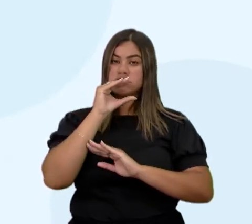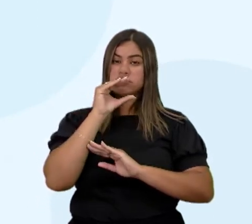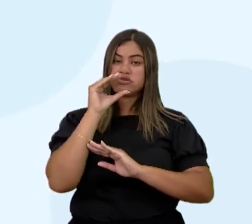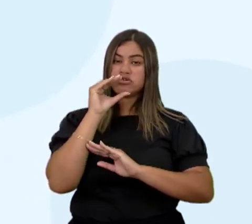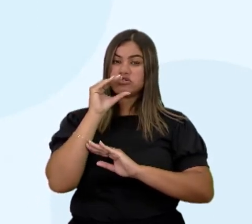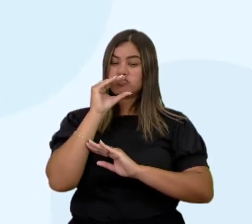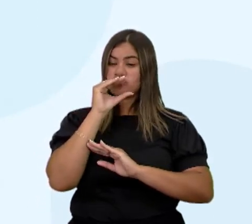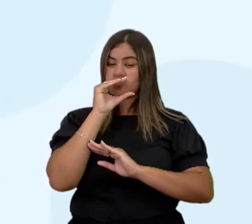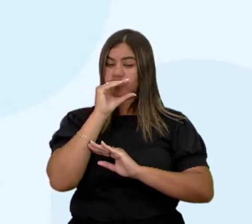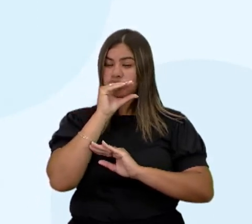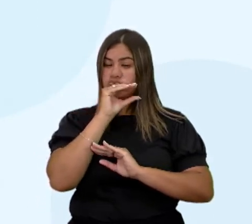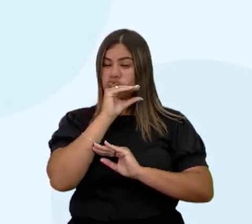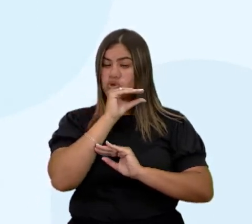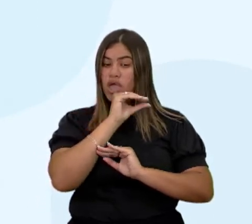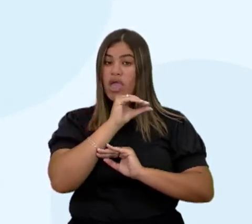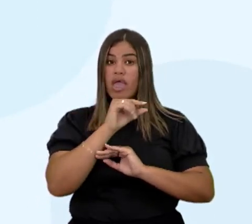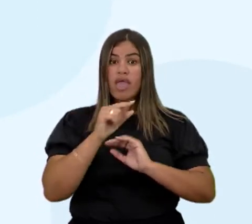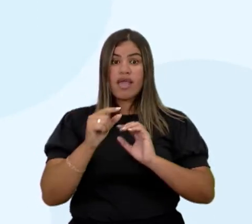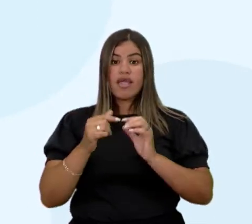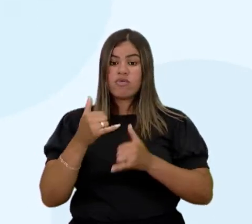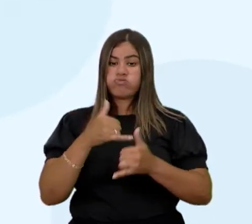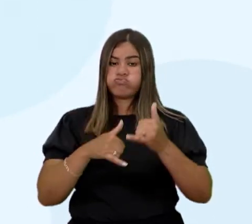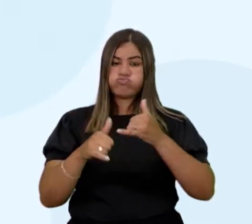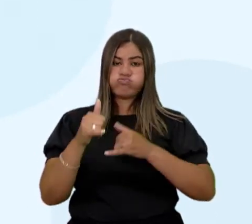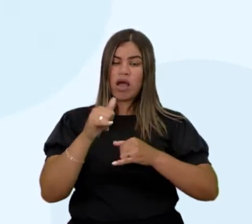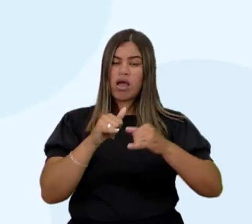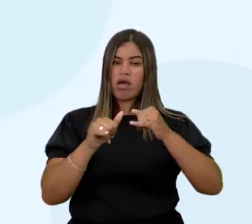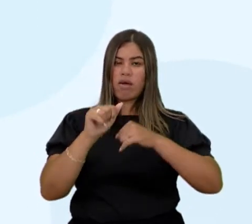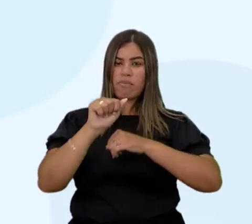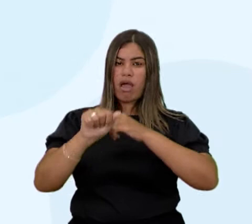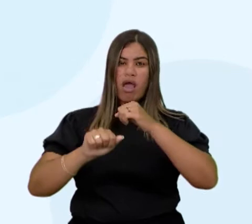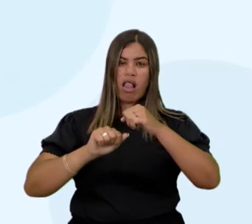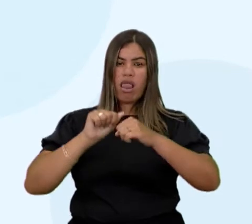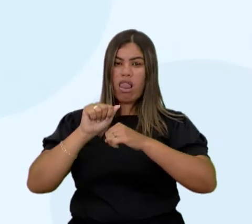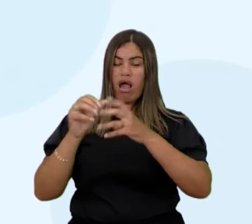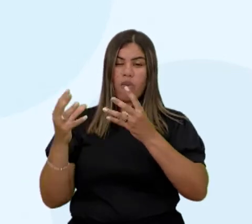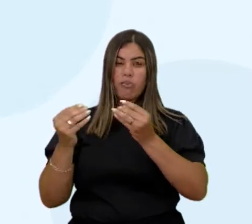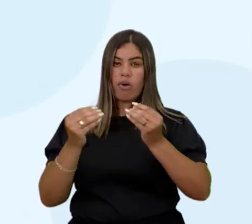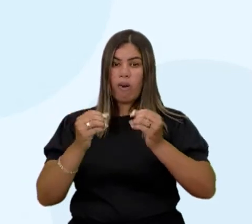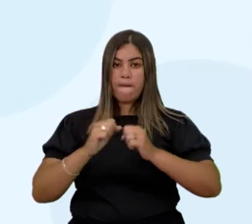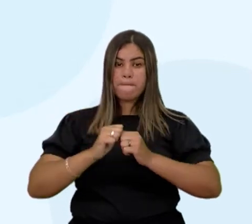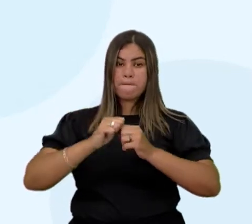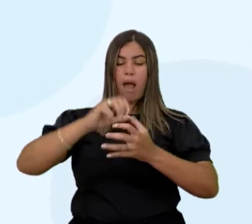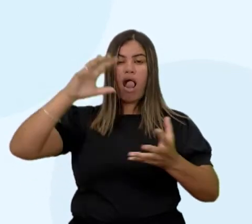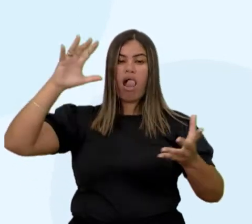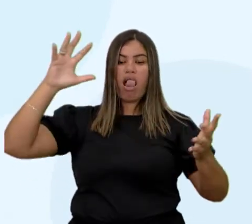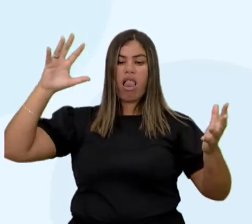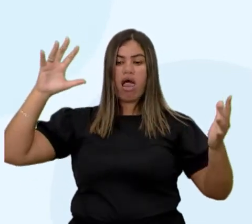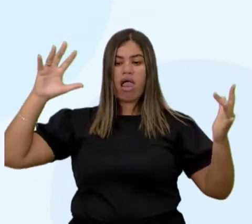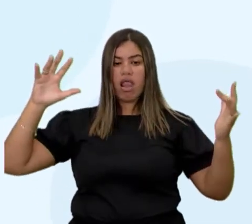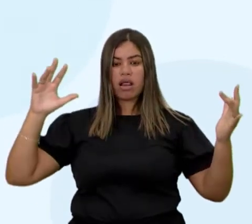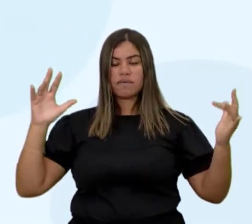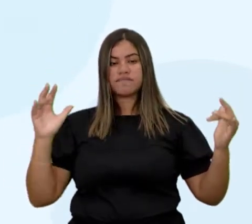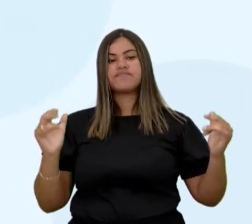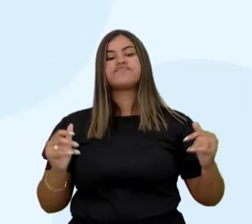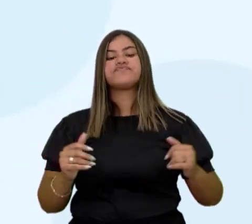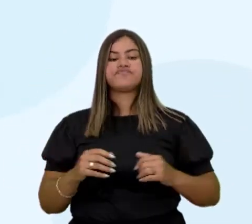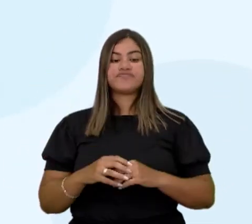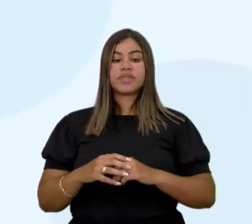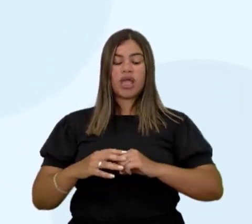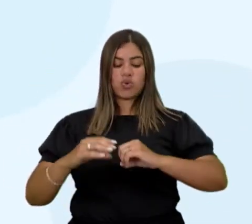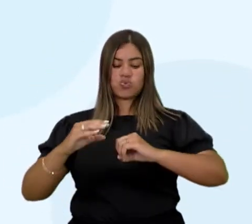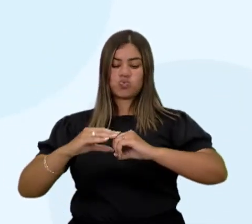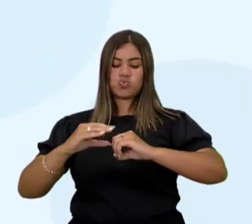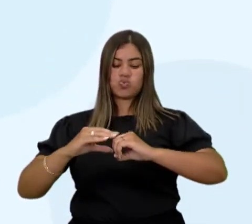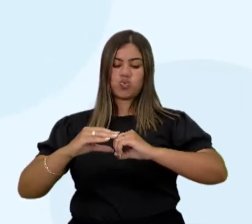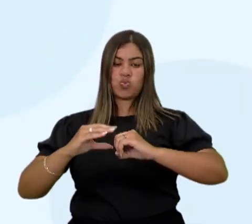muita energia e acabou explodindo, dando origem ao universo. E aí, a partir dessa explosão, desse núcleo aí,